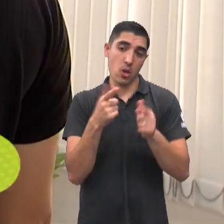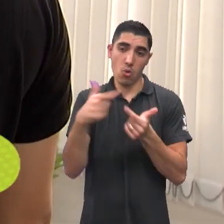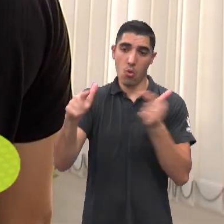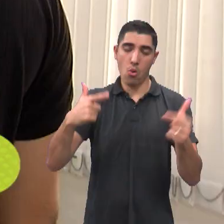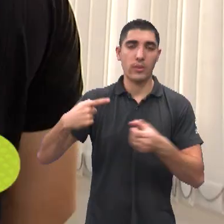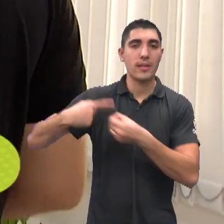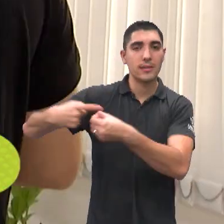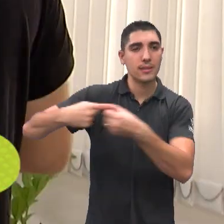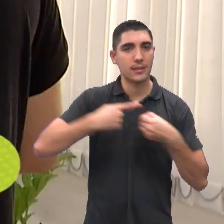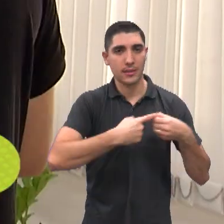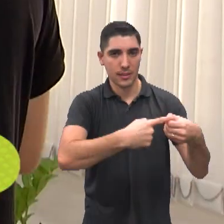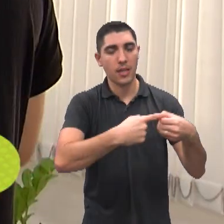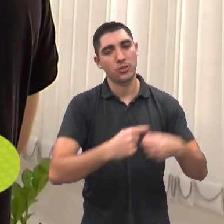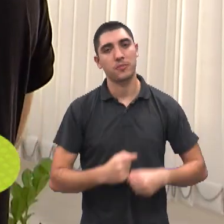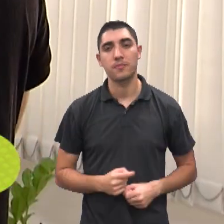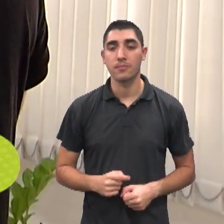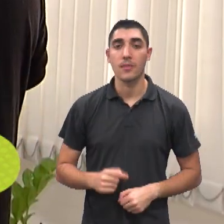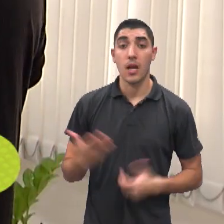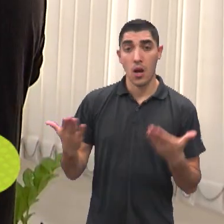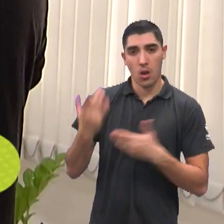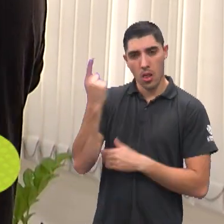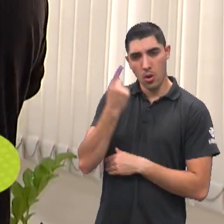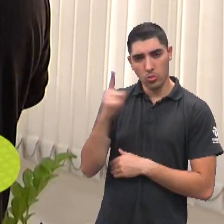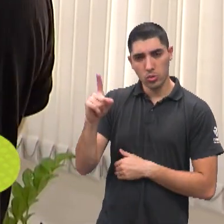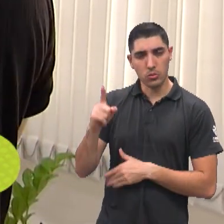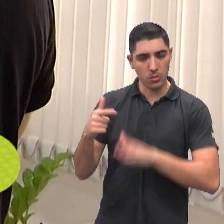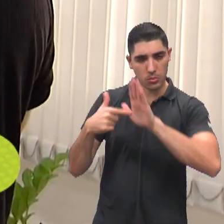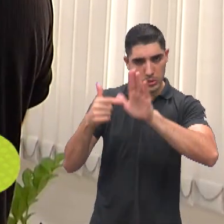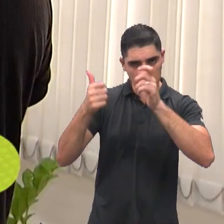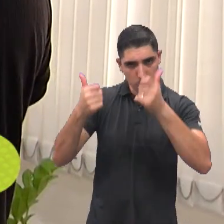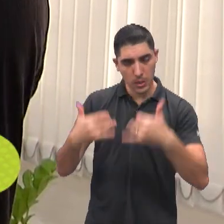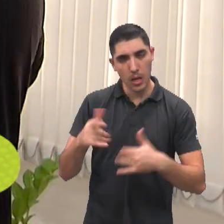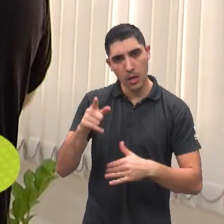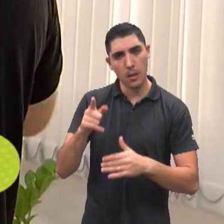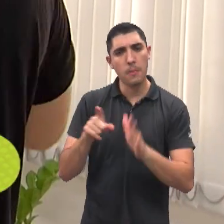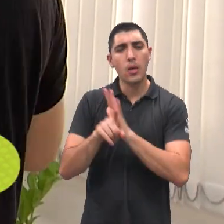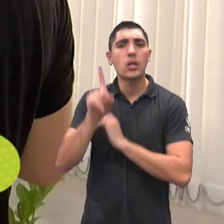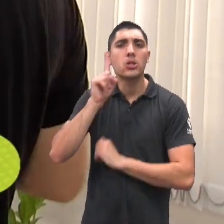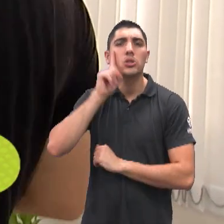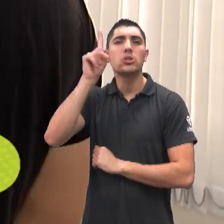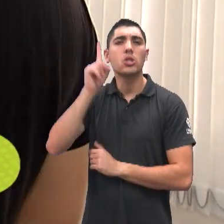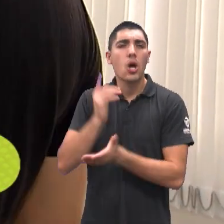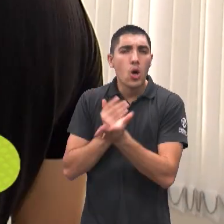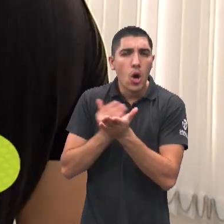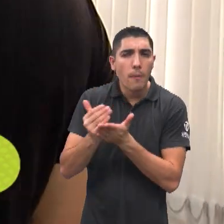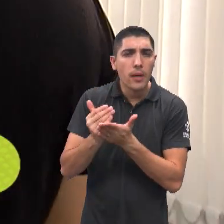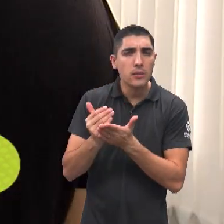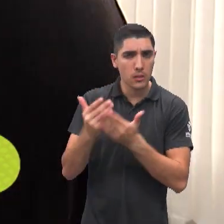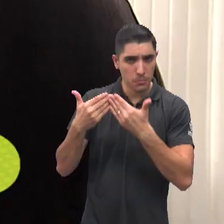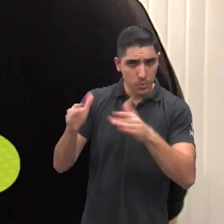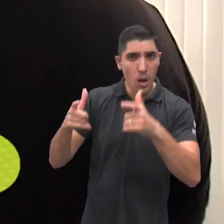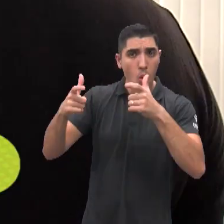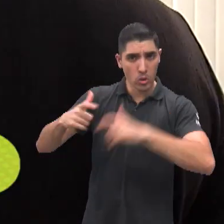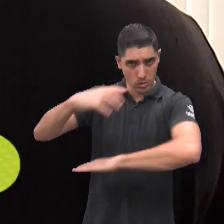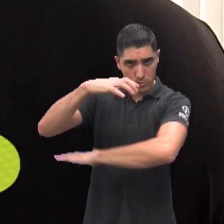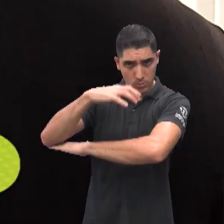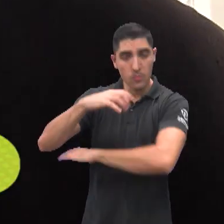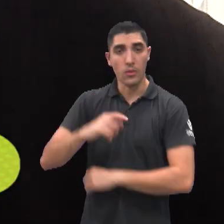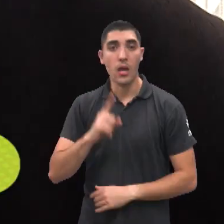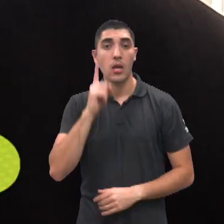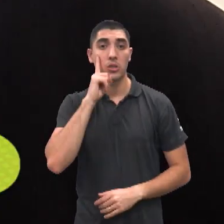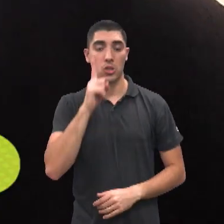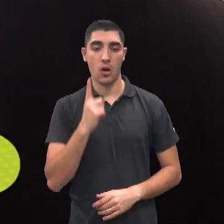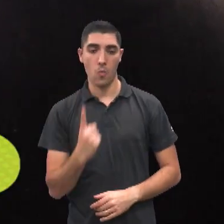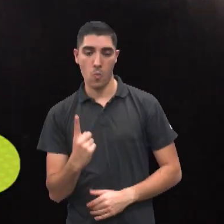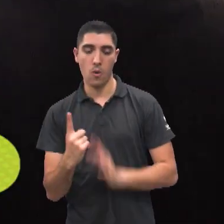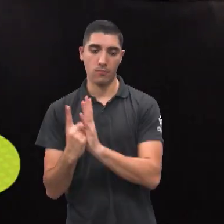jogos regionais. Só para a gente fechar aqui a participação, já temos a data de quando começa, a abertura deve ser no Teatrão? É de 1 a 13, né,